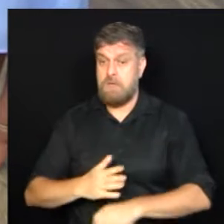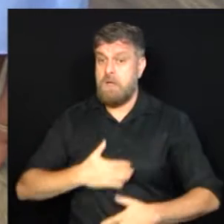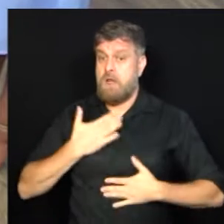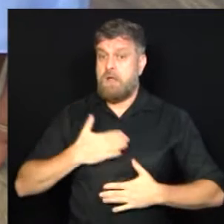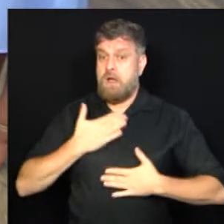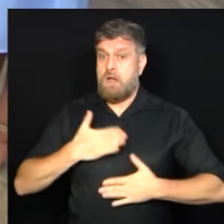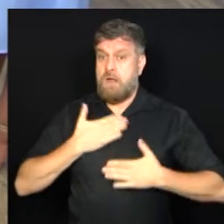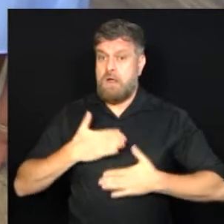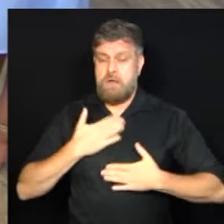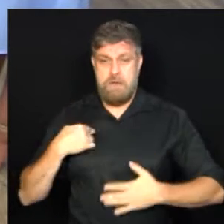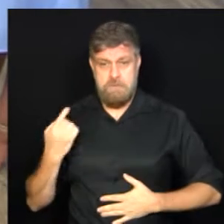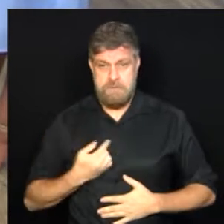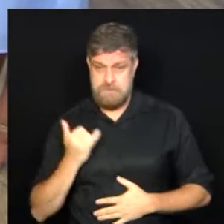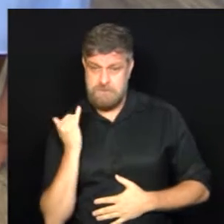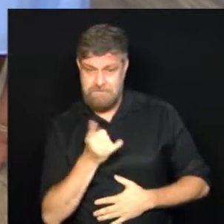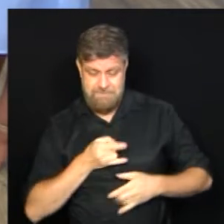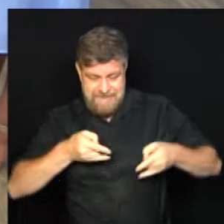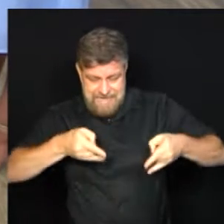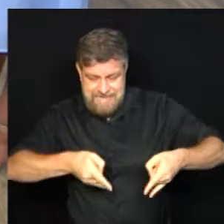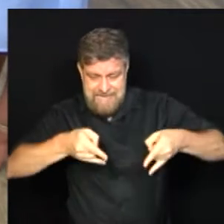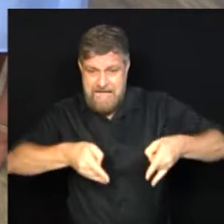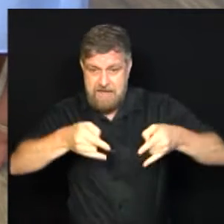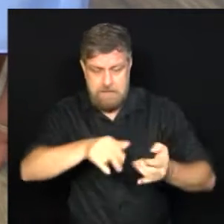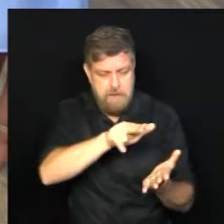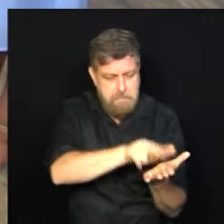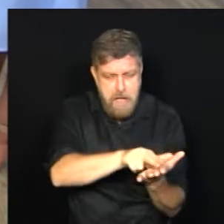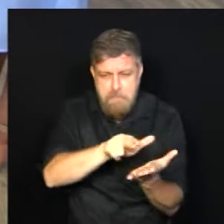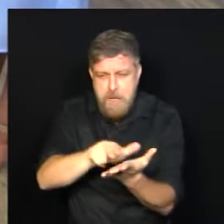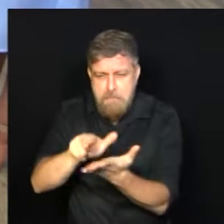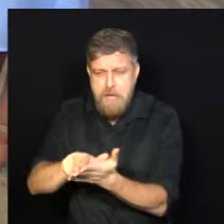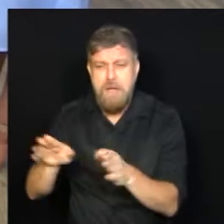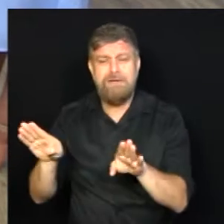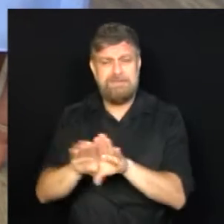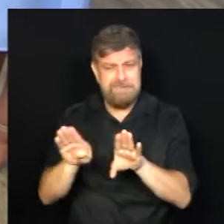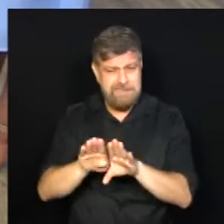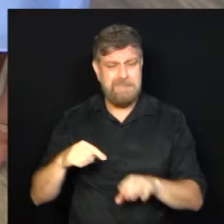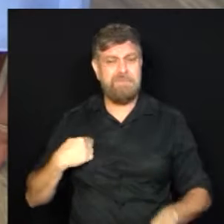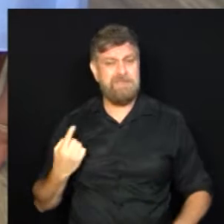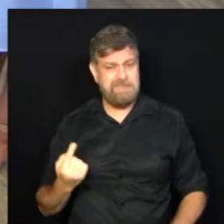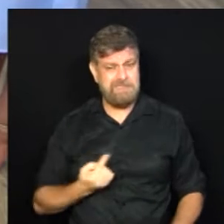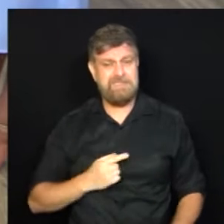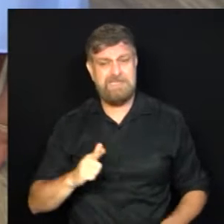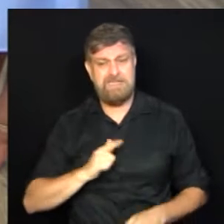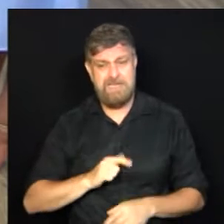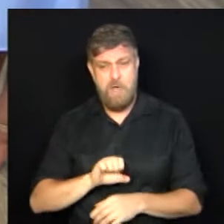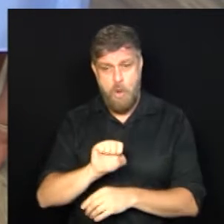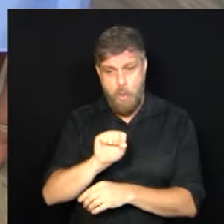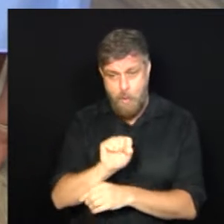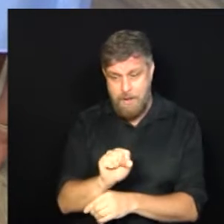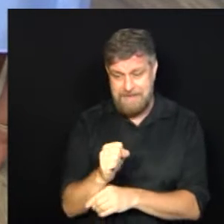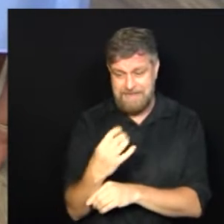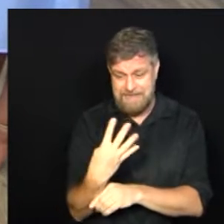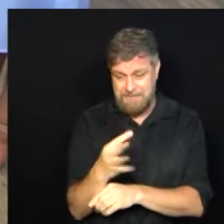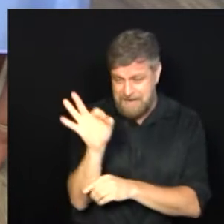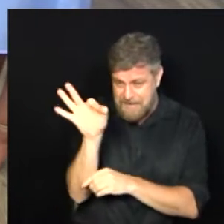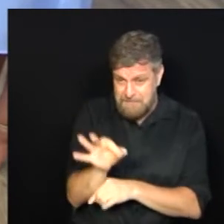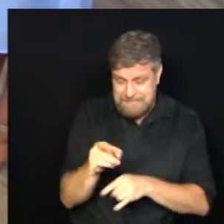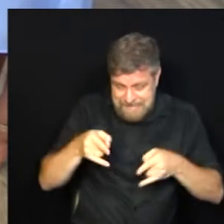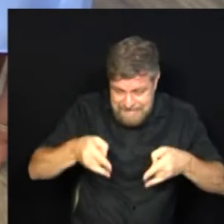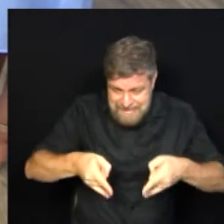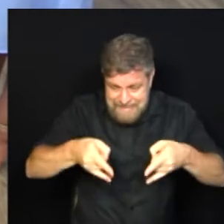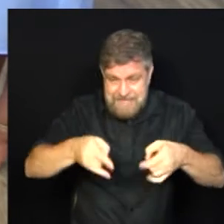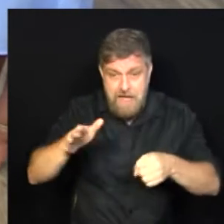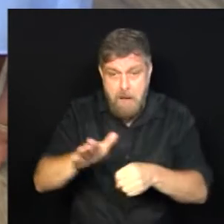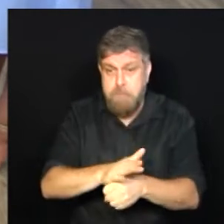mesmo, e quando a gente for falar dos leitos, inclusive, Gabriel, também a gente está aí, olha, 84% dos leitos